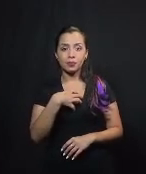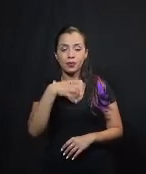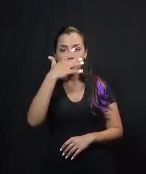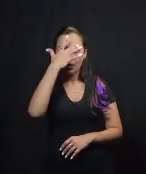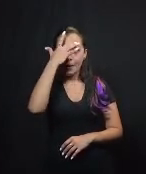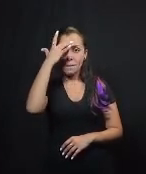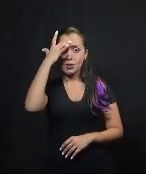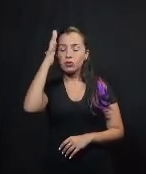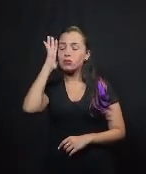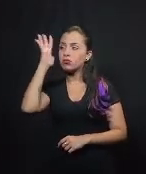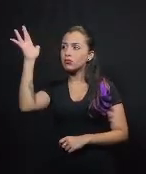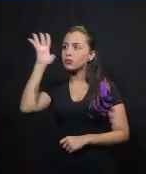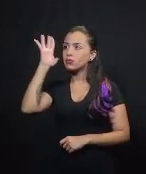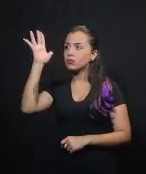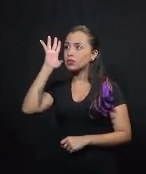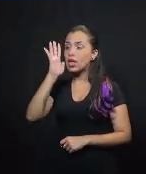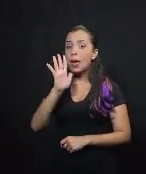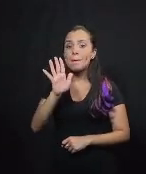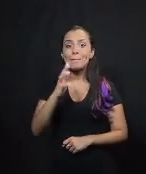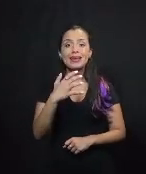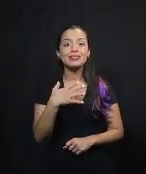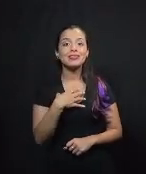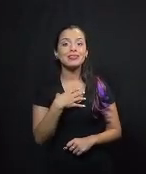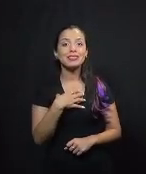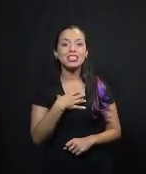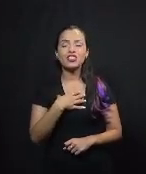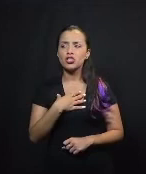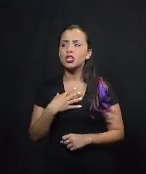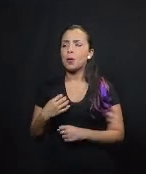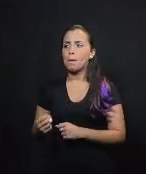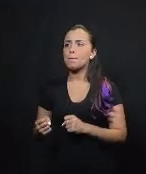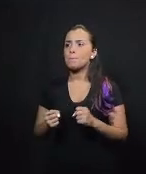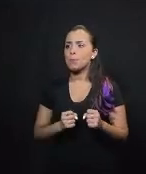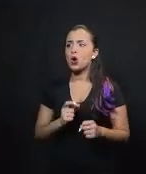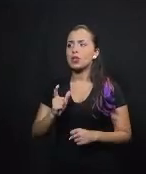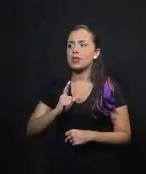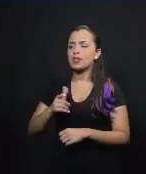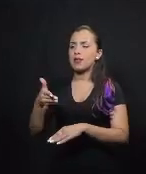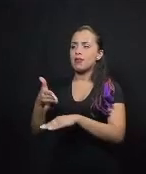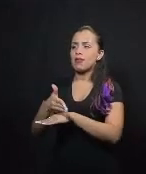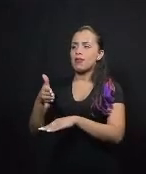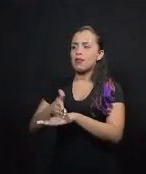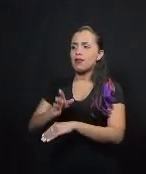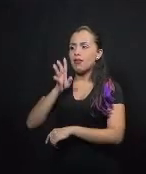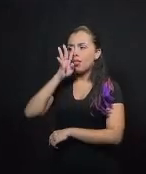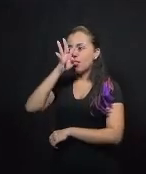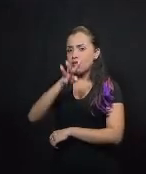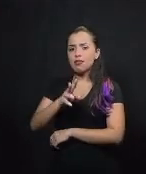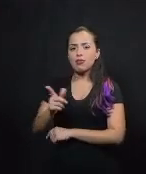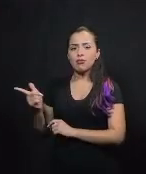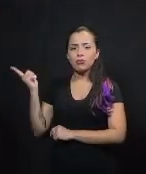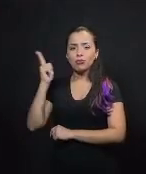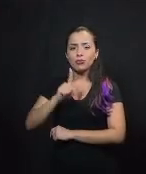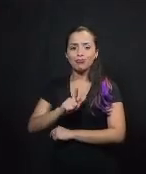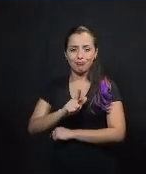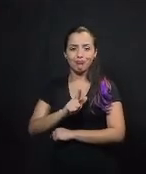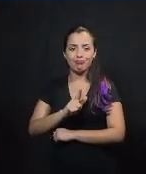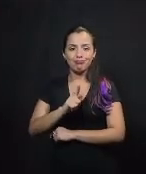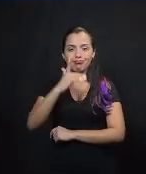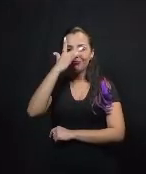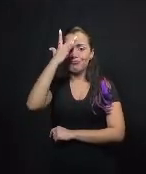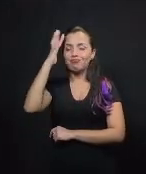ilusória, mas dão a sensação de que elas estão interferindo diretamente e mais, que elas estão, essa sua